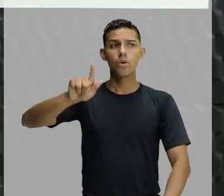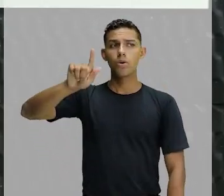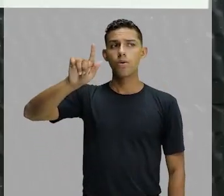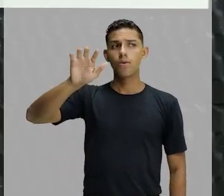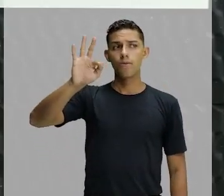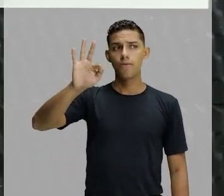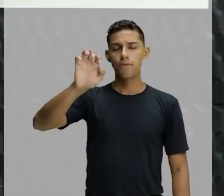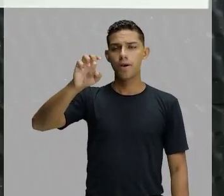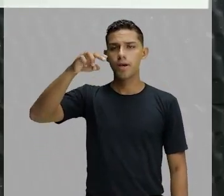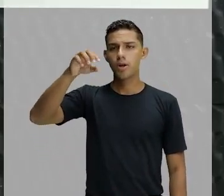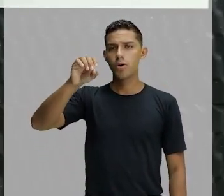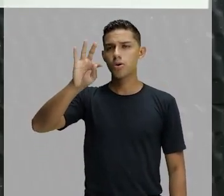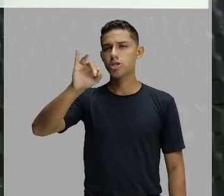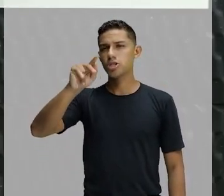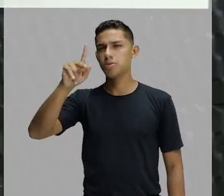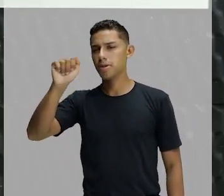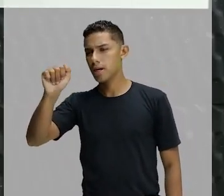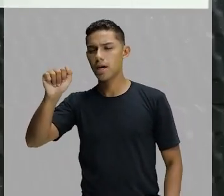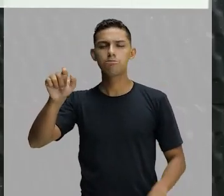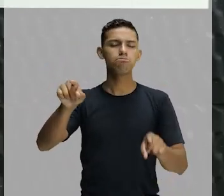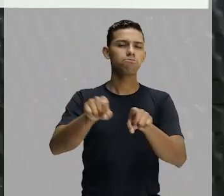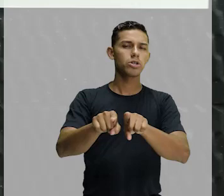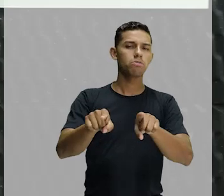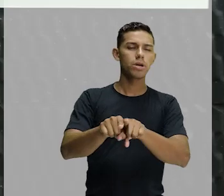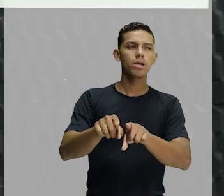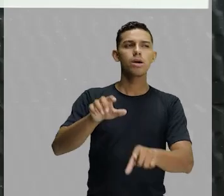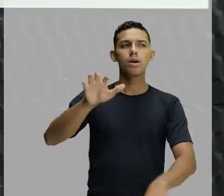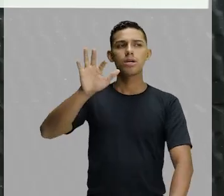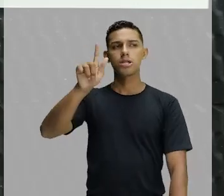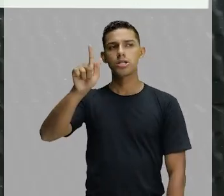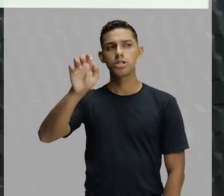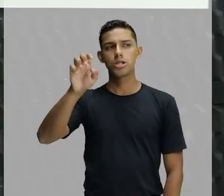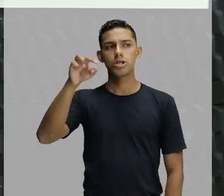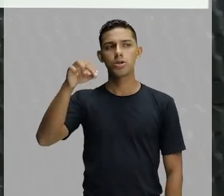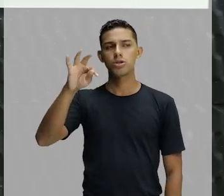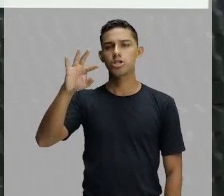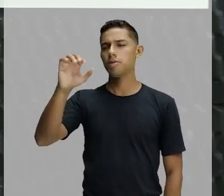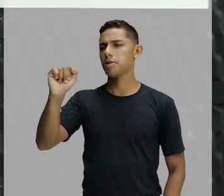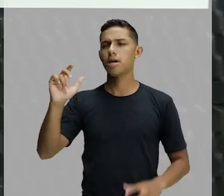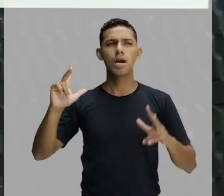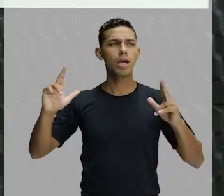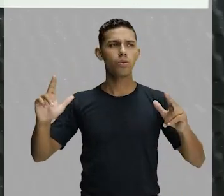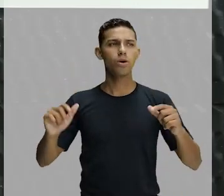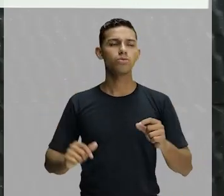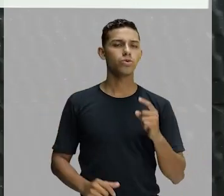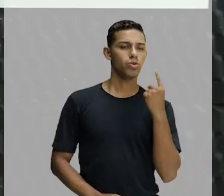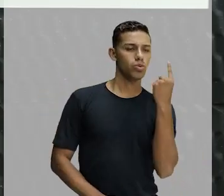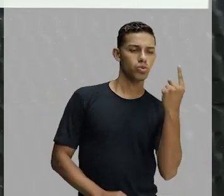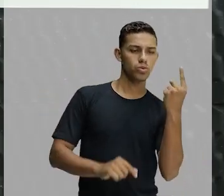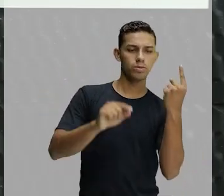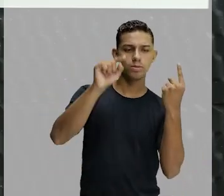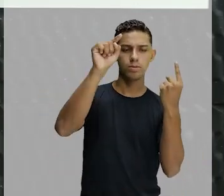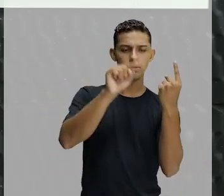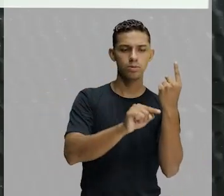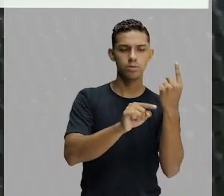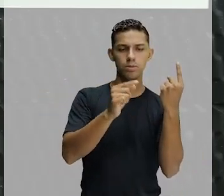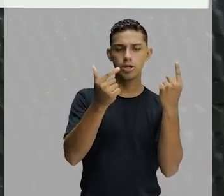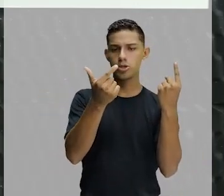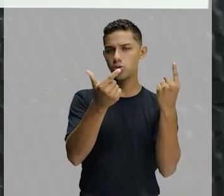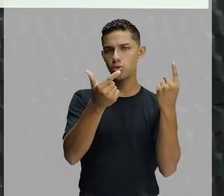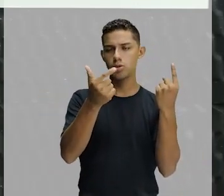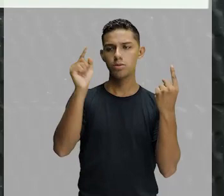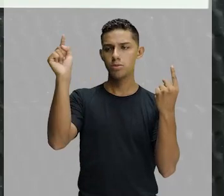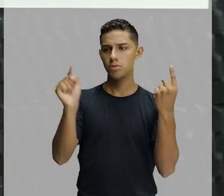genotípica será a mesma, ou seja, será de 1 para 2 para 1. Ou seja, na